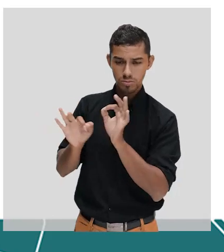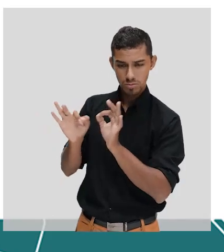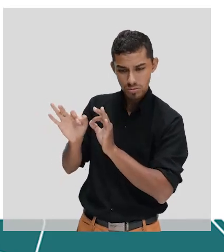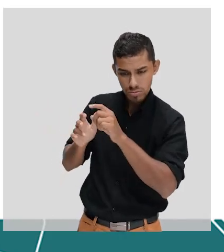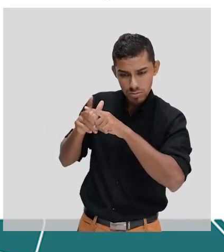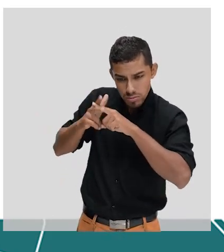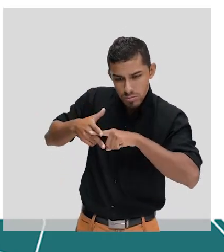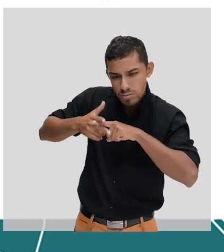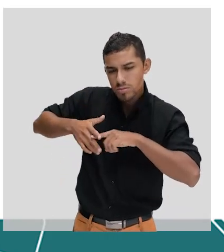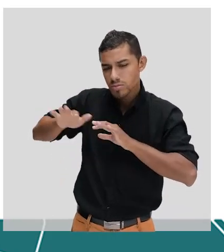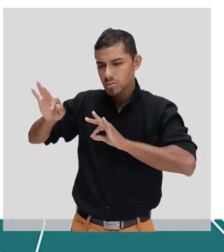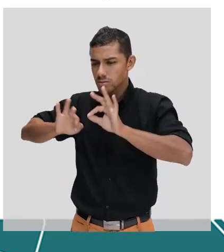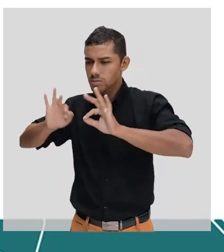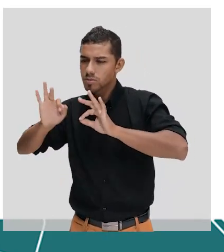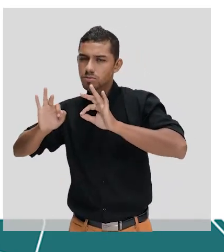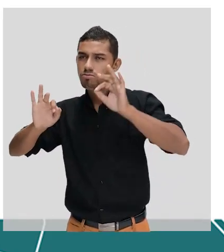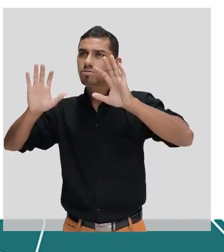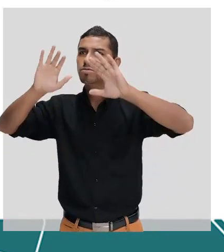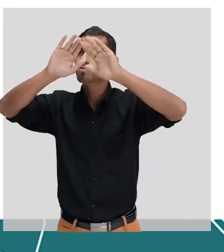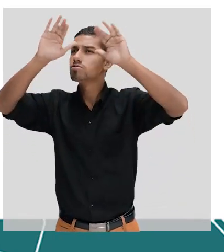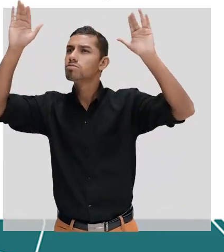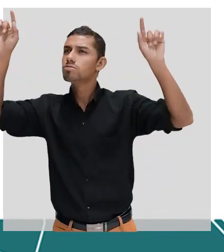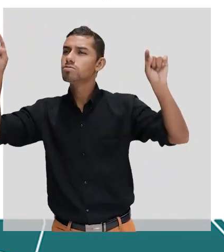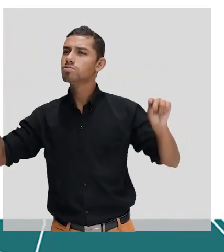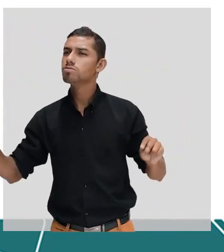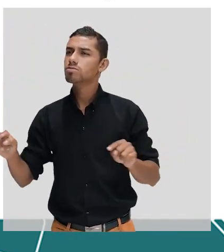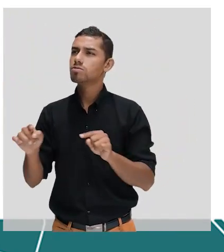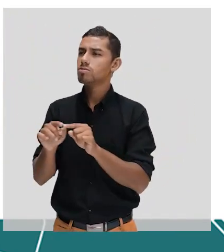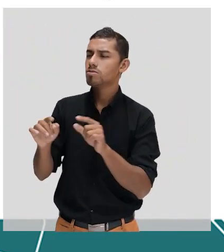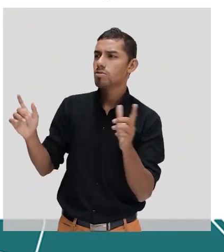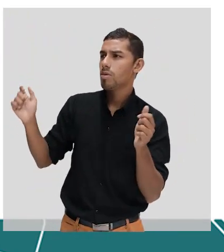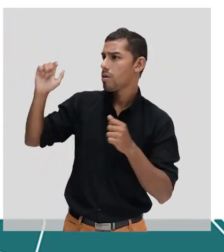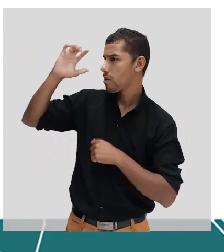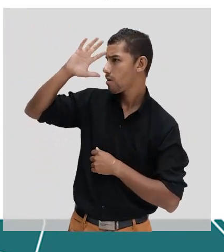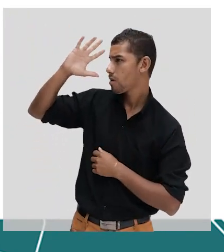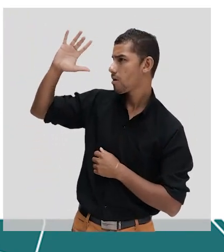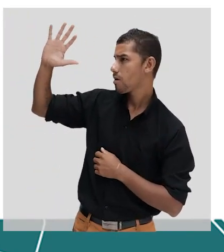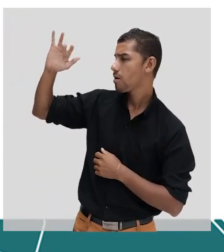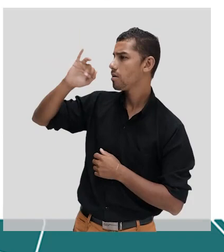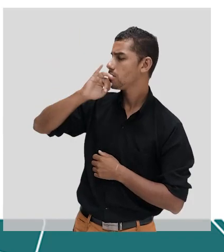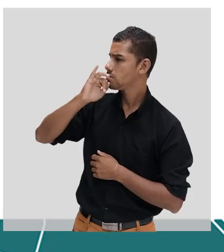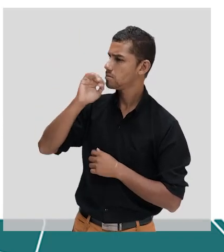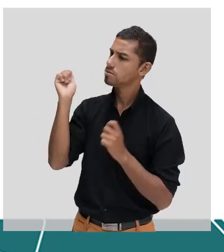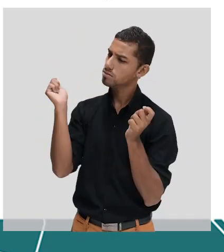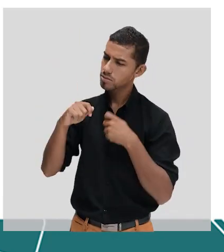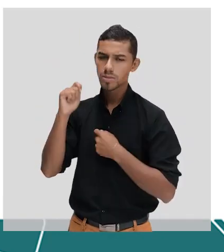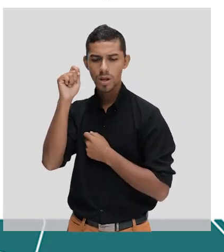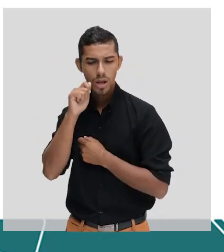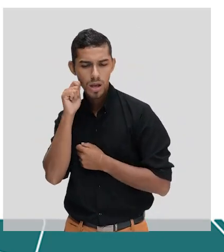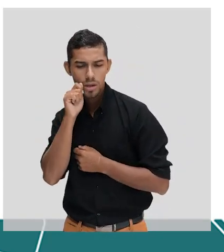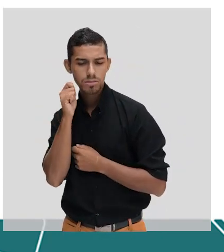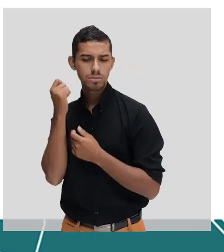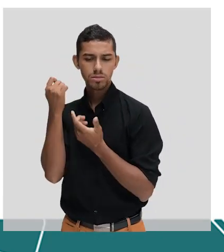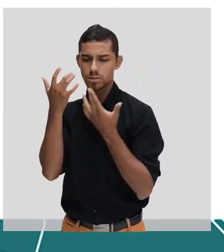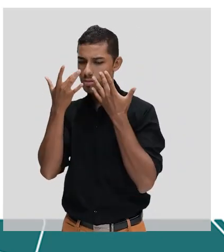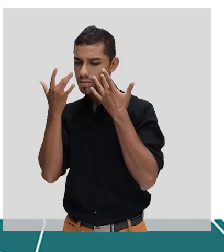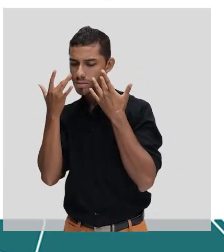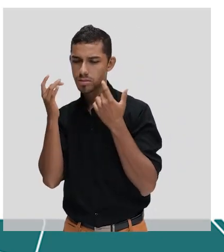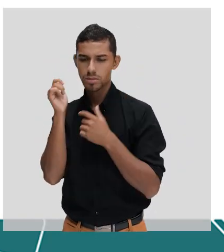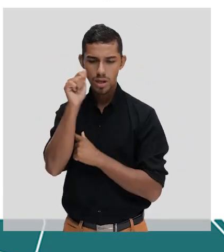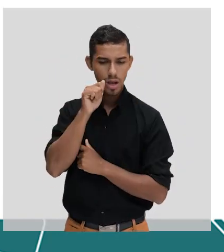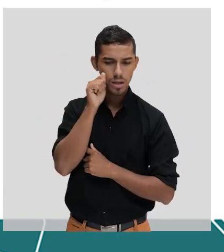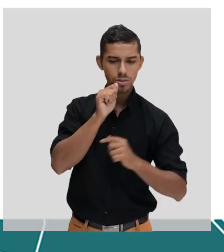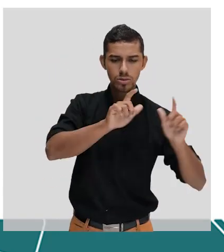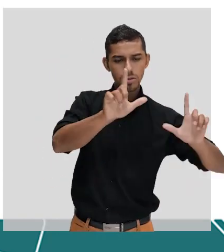fazem, né, a construção da cena, e o imaginário da cena é o que a gente gosta, né? Tem ator de teatro, tem ator de televisão, tem ator de